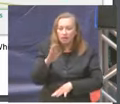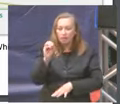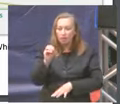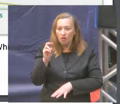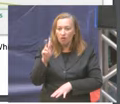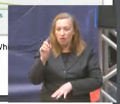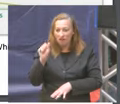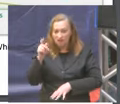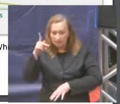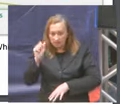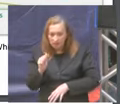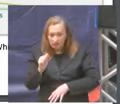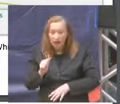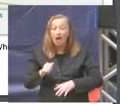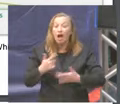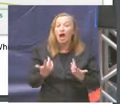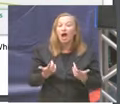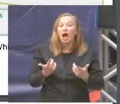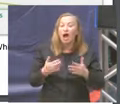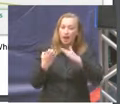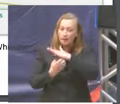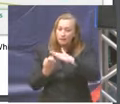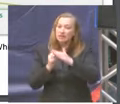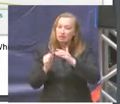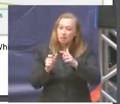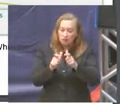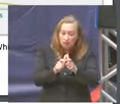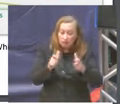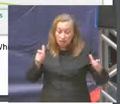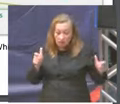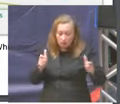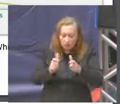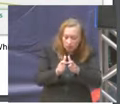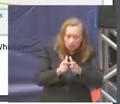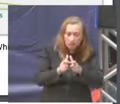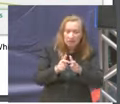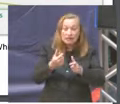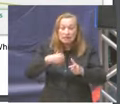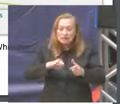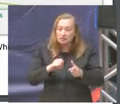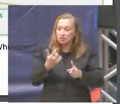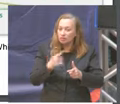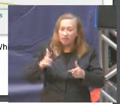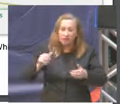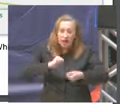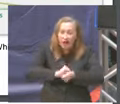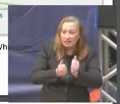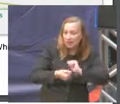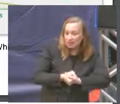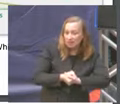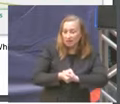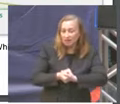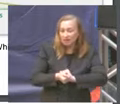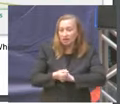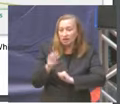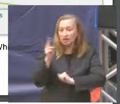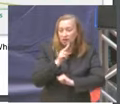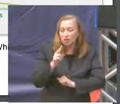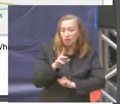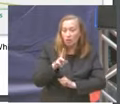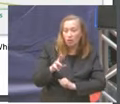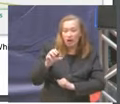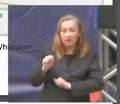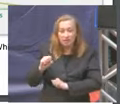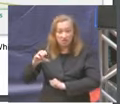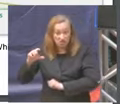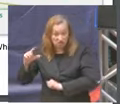empresa ela pode ser grande, média ou pequena, se ela não tiver dentro das suas condições de prática, ações de ESG ou ASG, ela